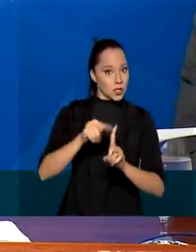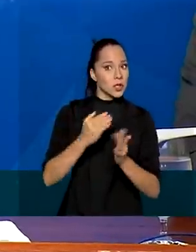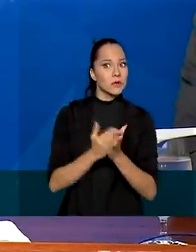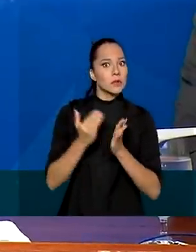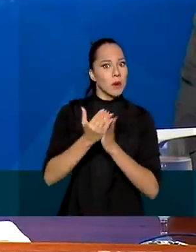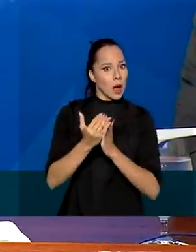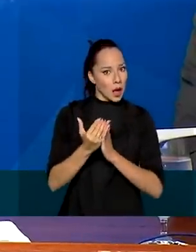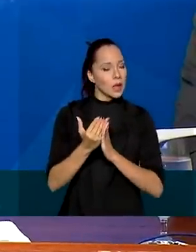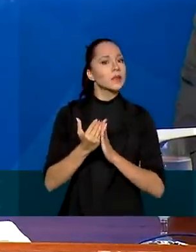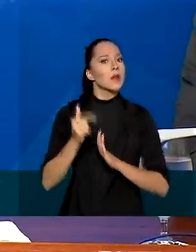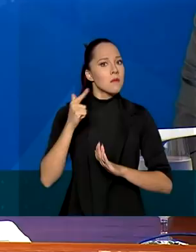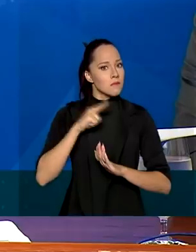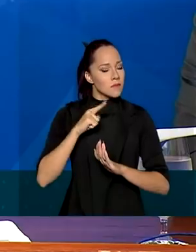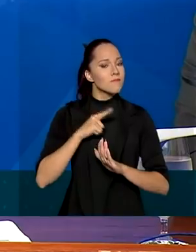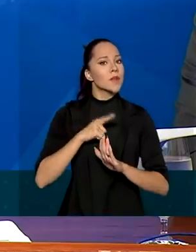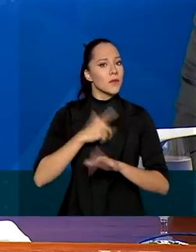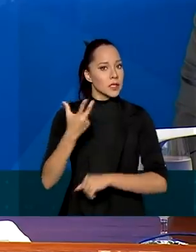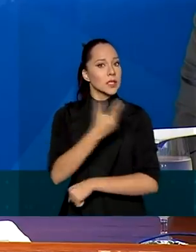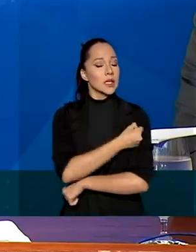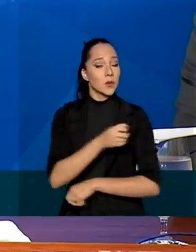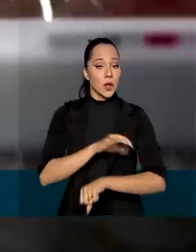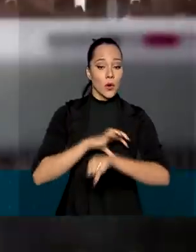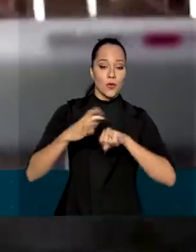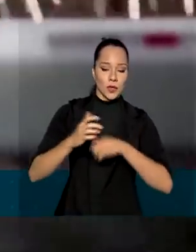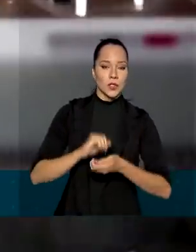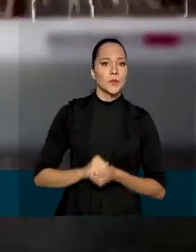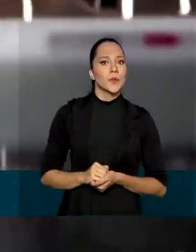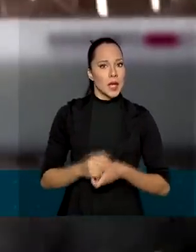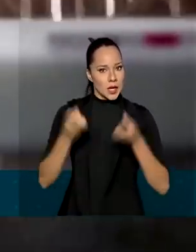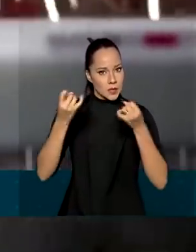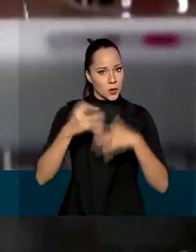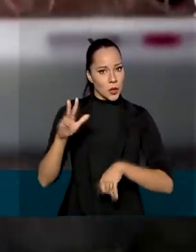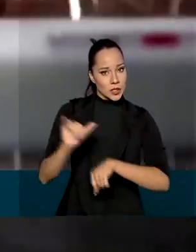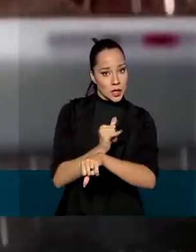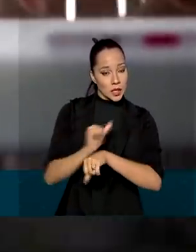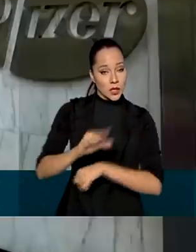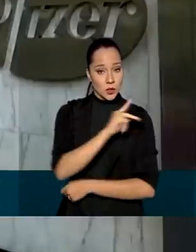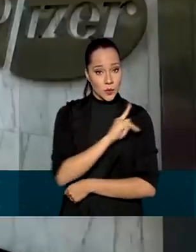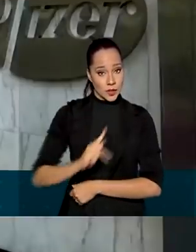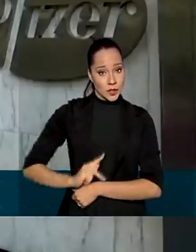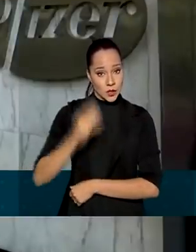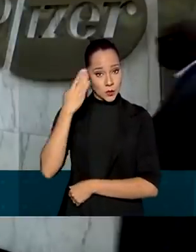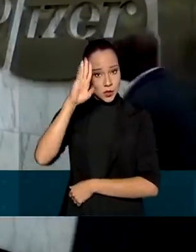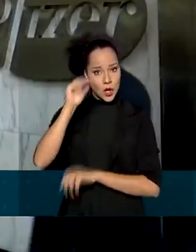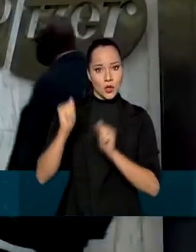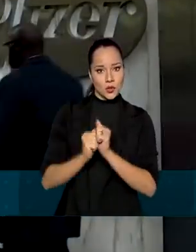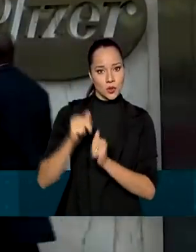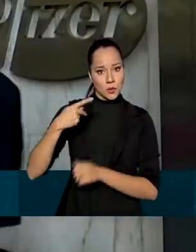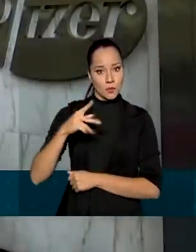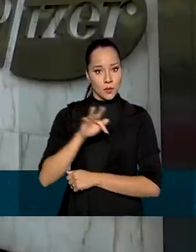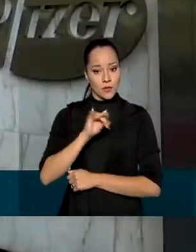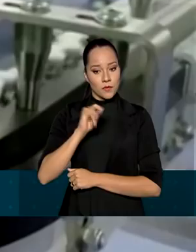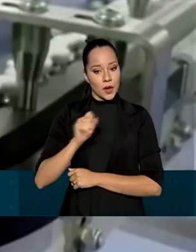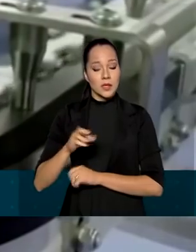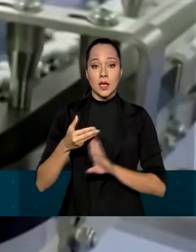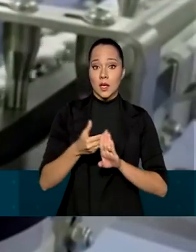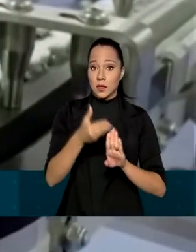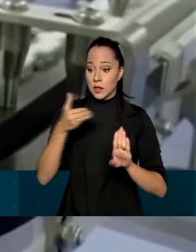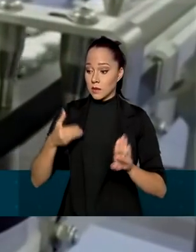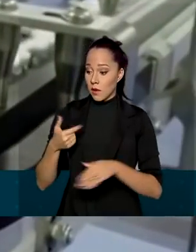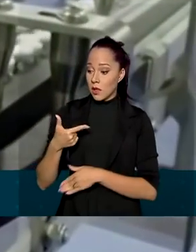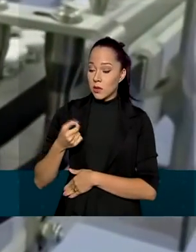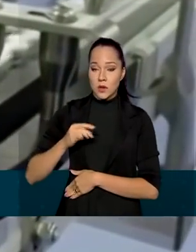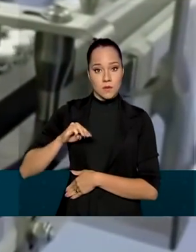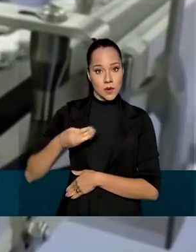cada vez maiores para a vacinação contra a covid-19 ele situação do presidente bolsonaro junto a fazer que antecipou dois